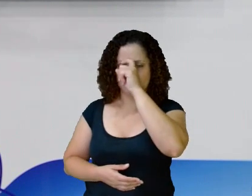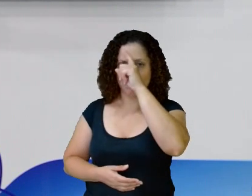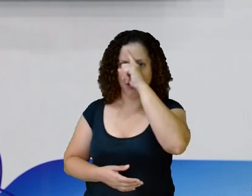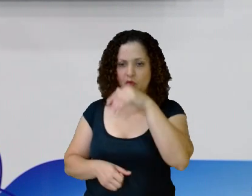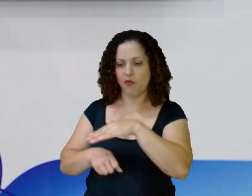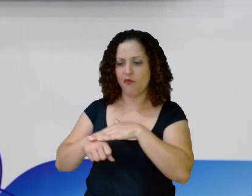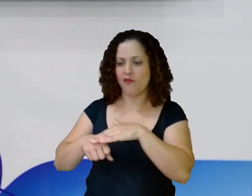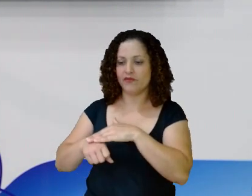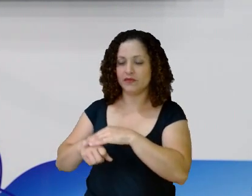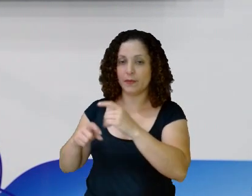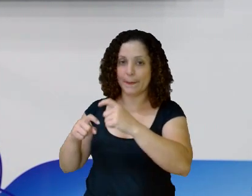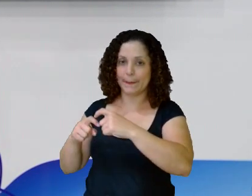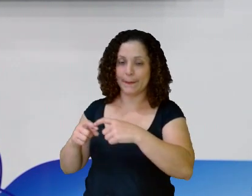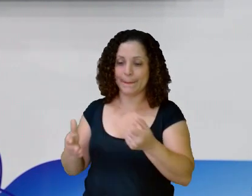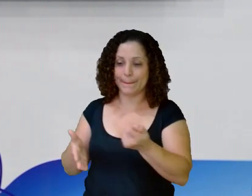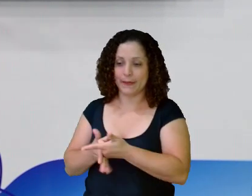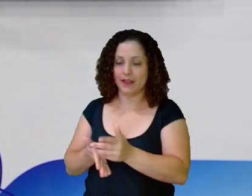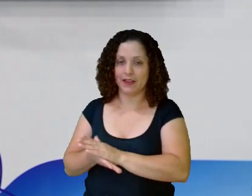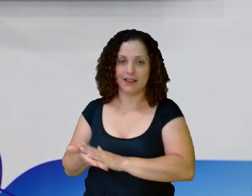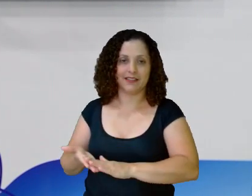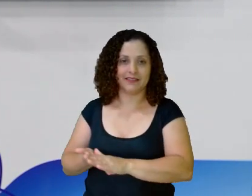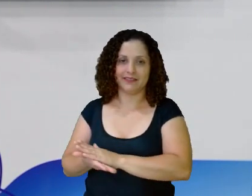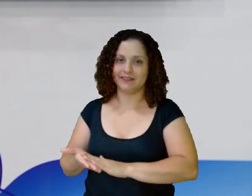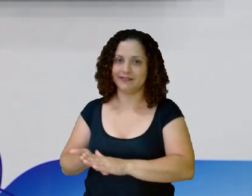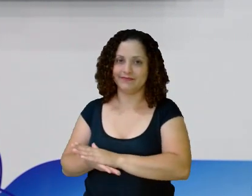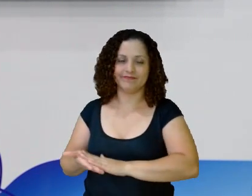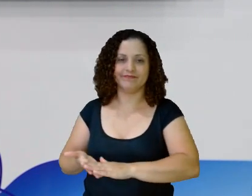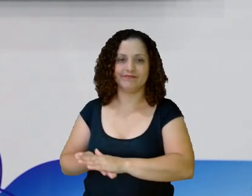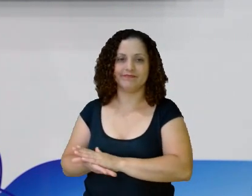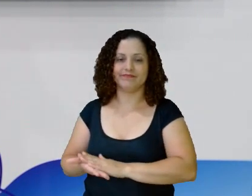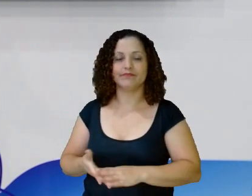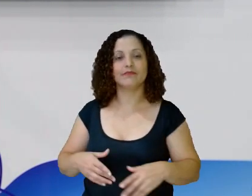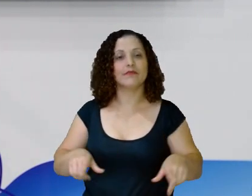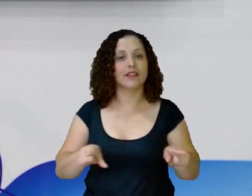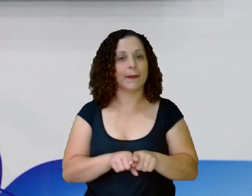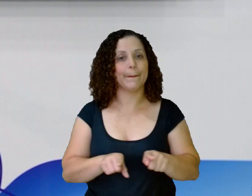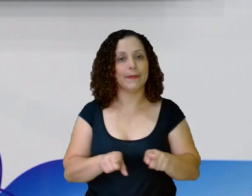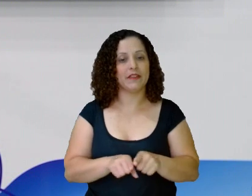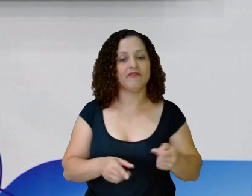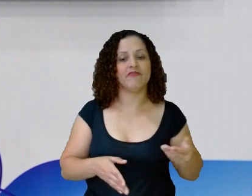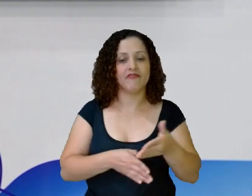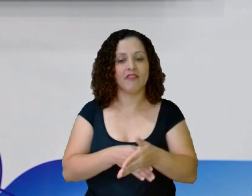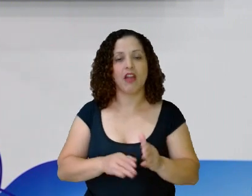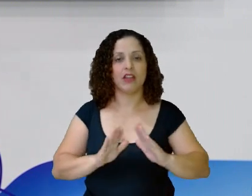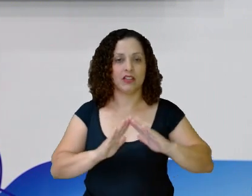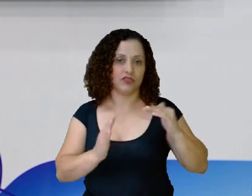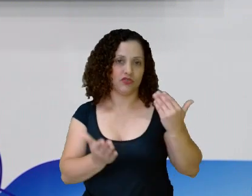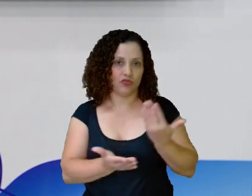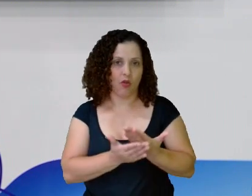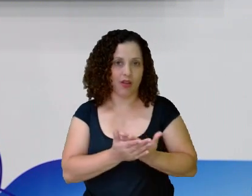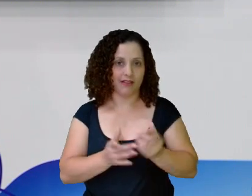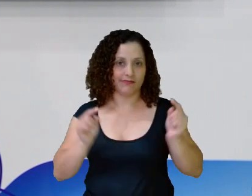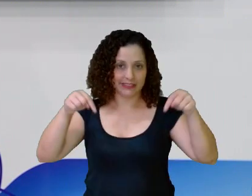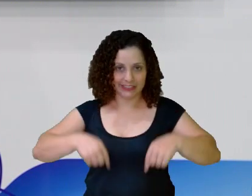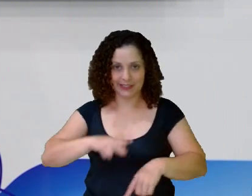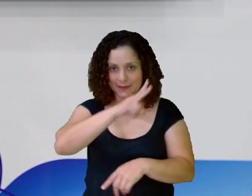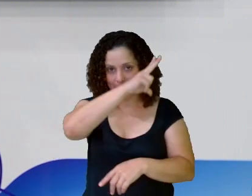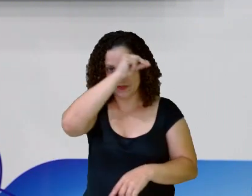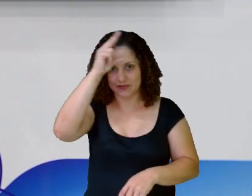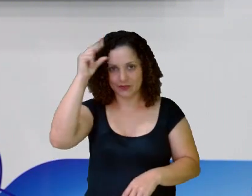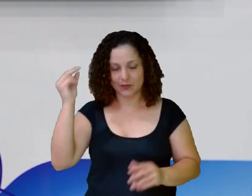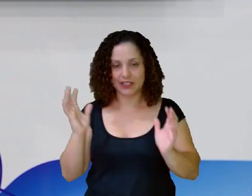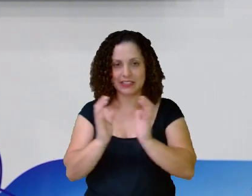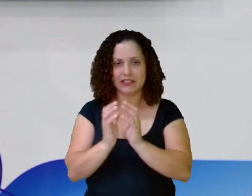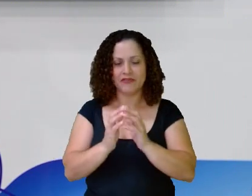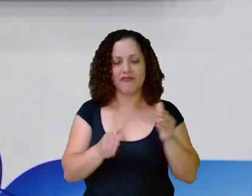consulta e você não vai pagar nada por isso. Você também pode frequentar a escola, como a nossa aqui, Rede Municipal do Recife.